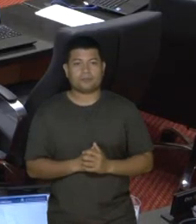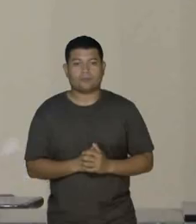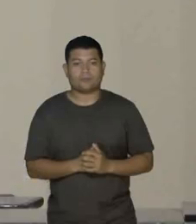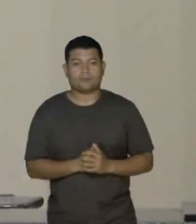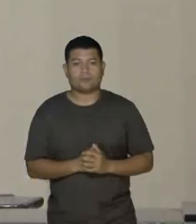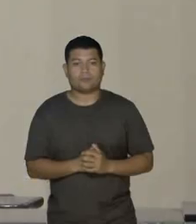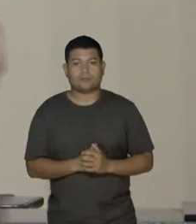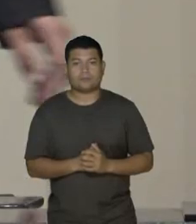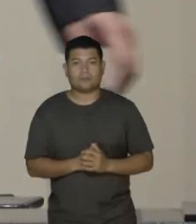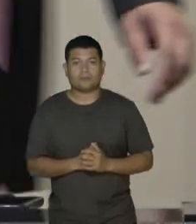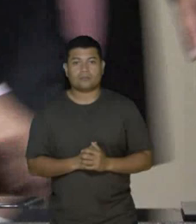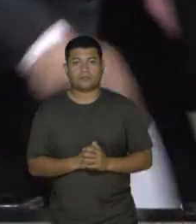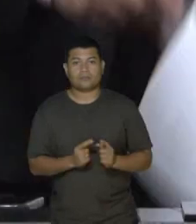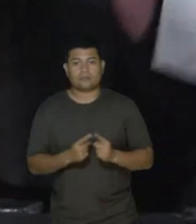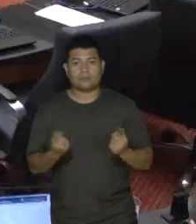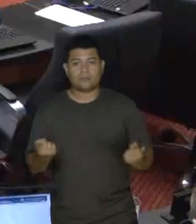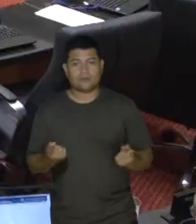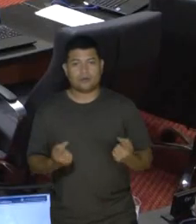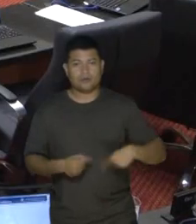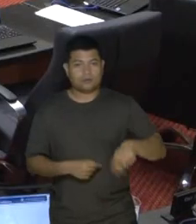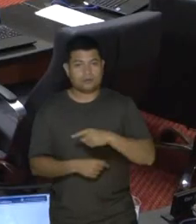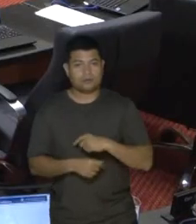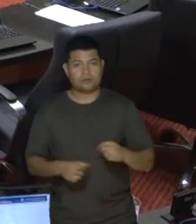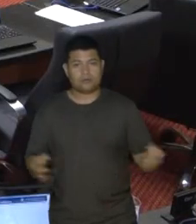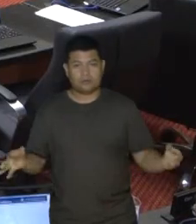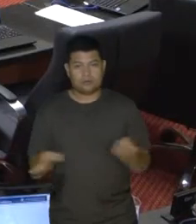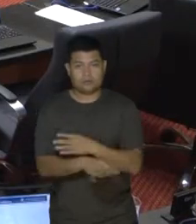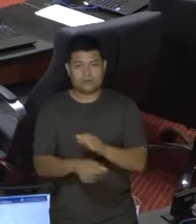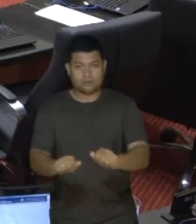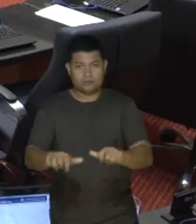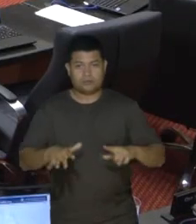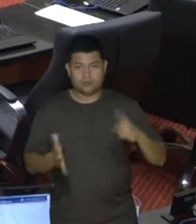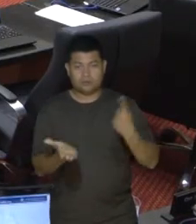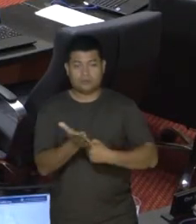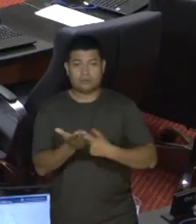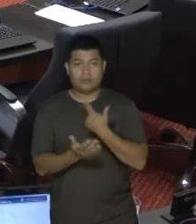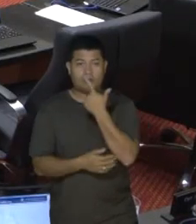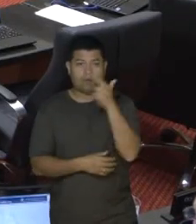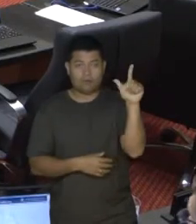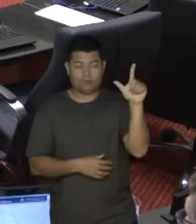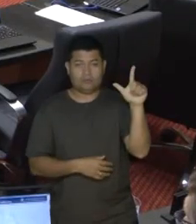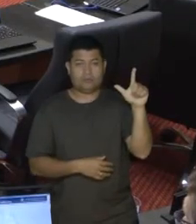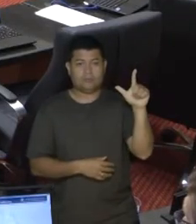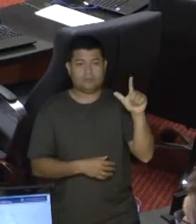Feito isso, então, encerramos a presente sessão, convocando outra para